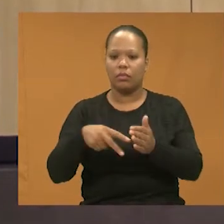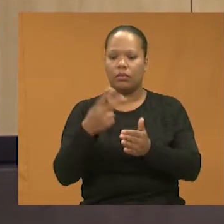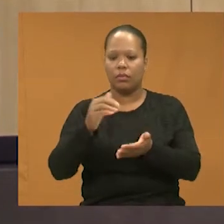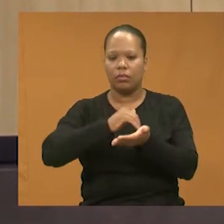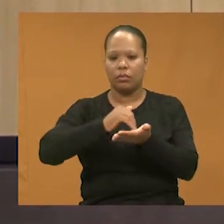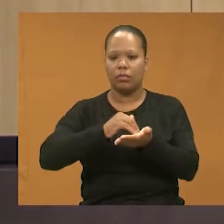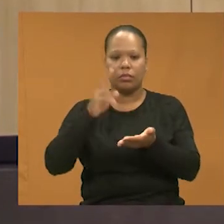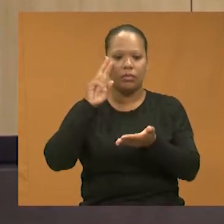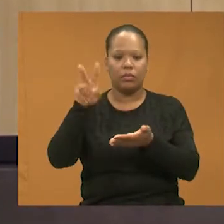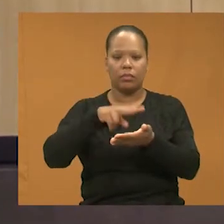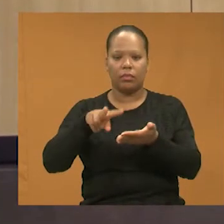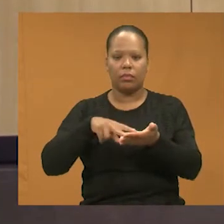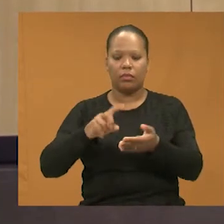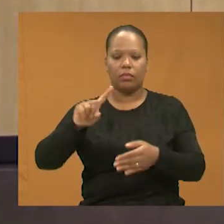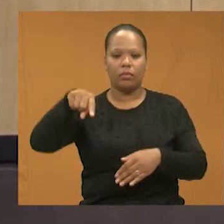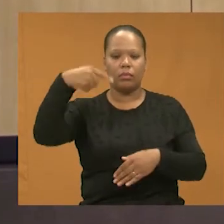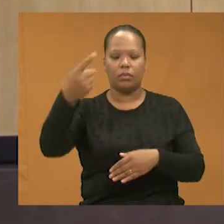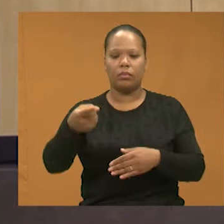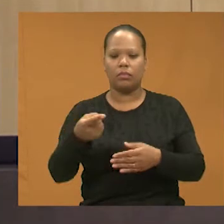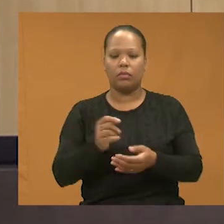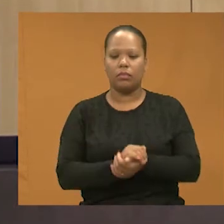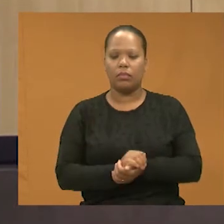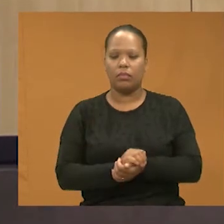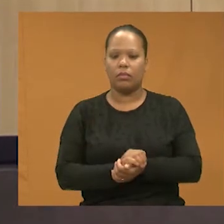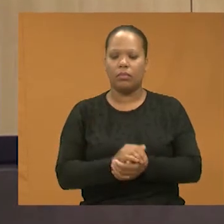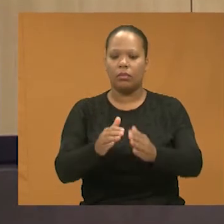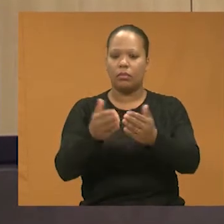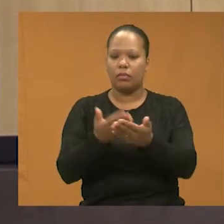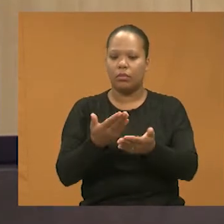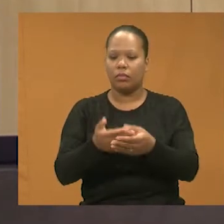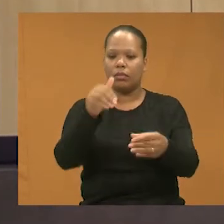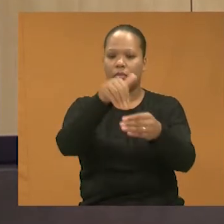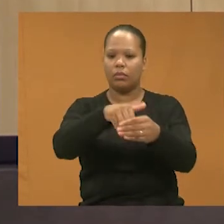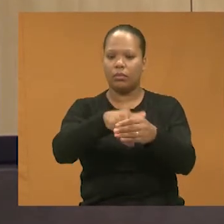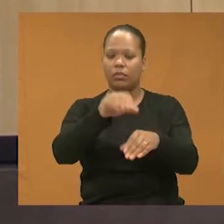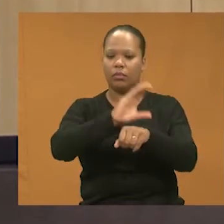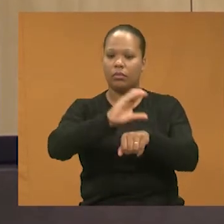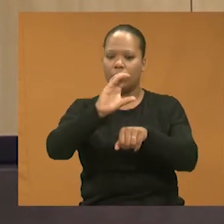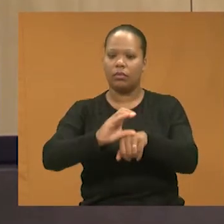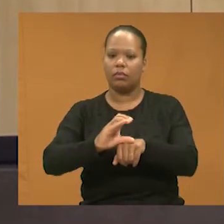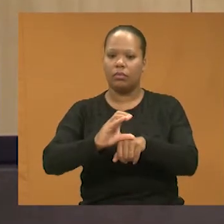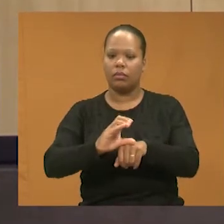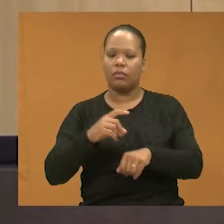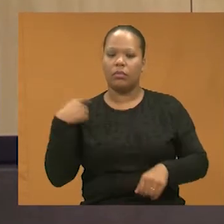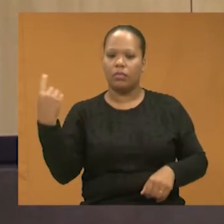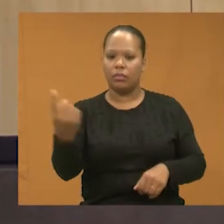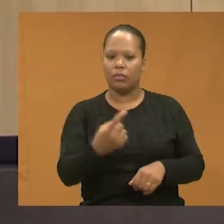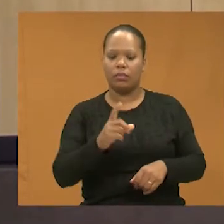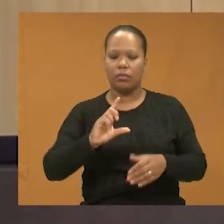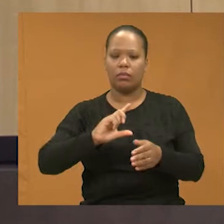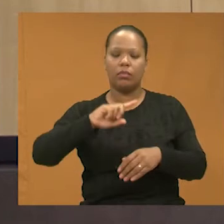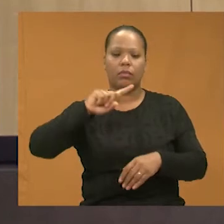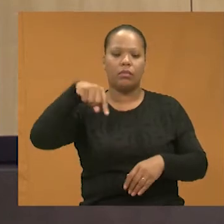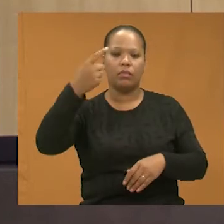continue a leitura dos próximos requerimentos. Essa votação... Da Constituição, da Comissão, nós faremos após